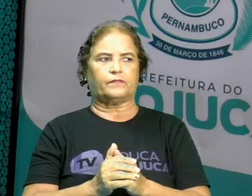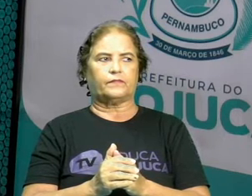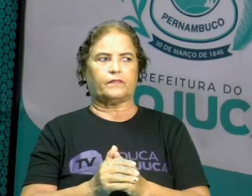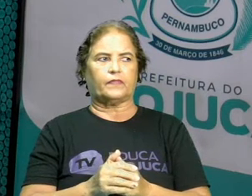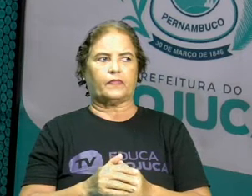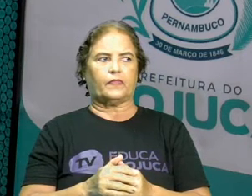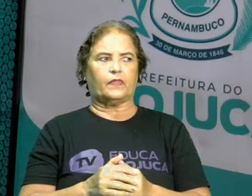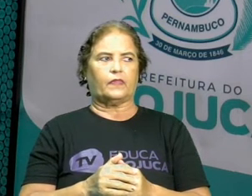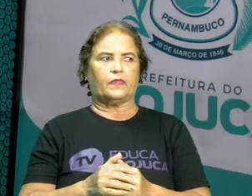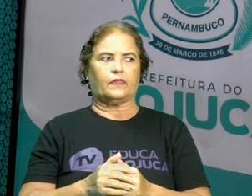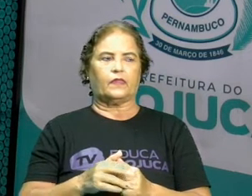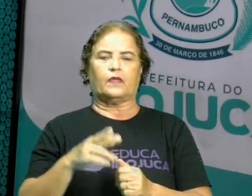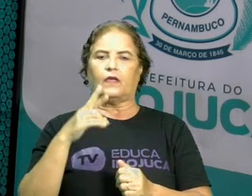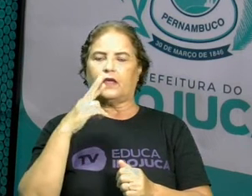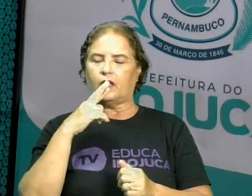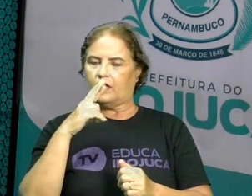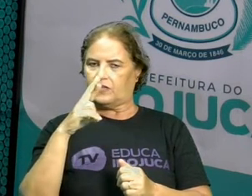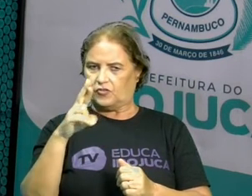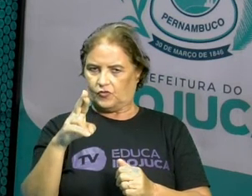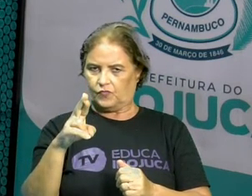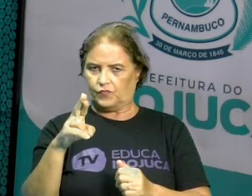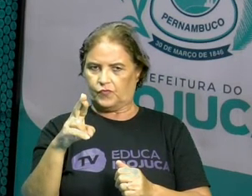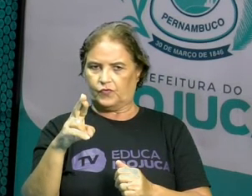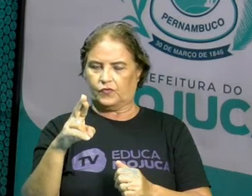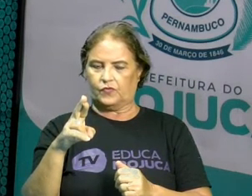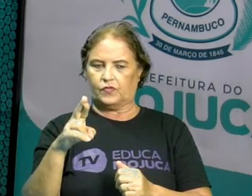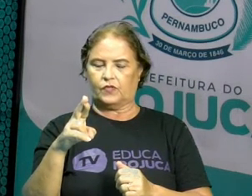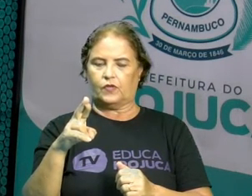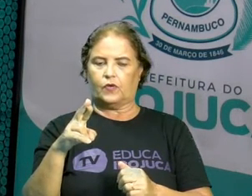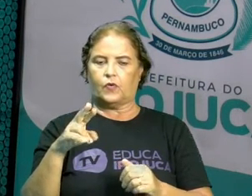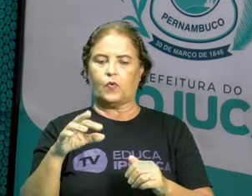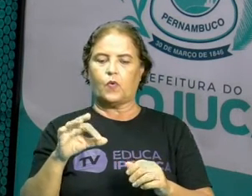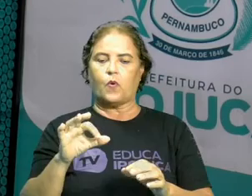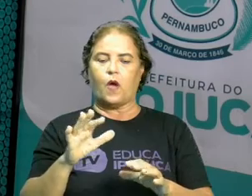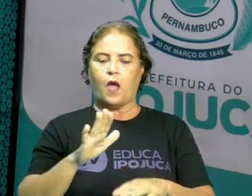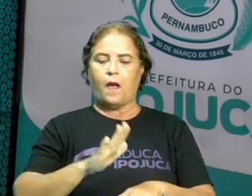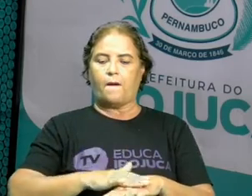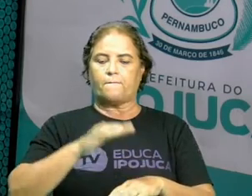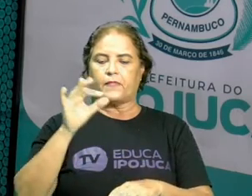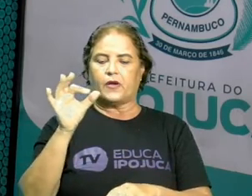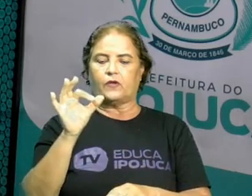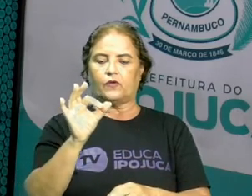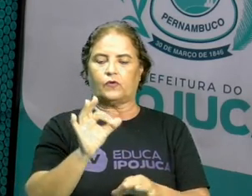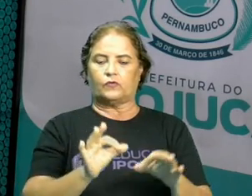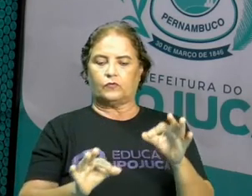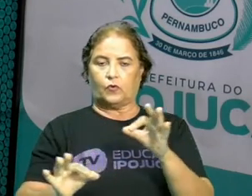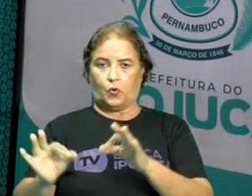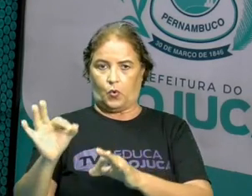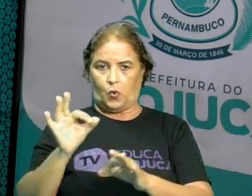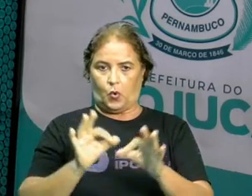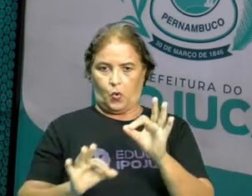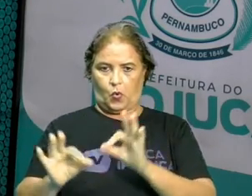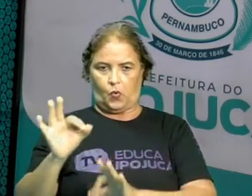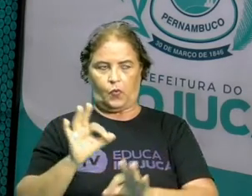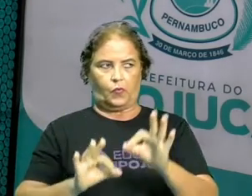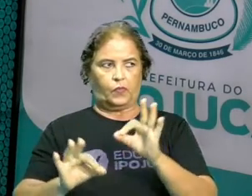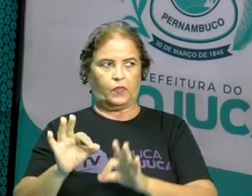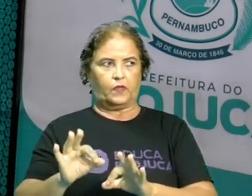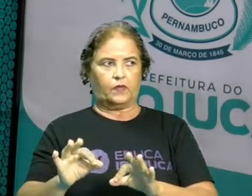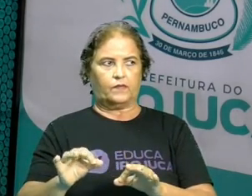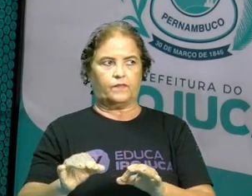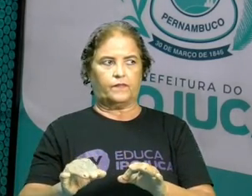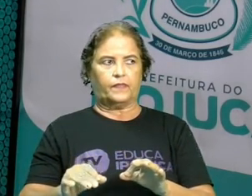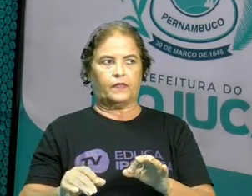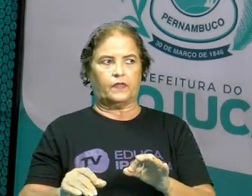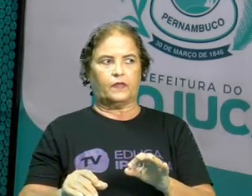pois é, respondeu aqui, a maior ordem, a maior posição que a gente consegue enxergar é a